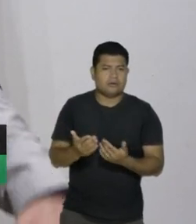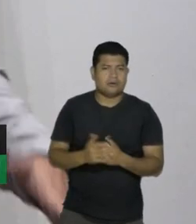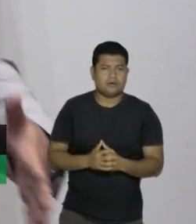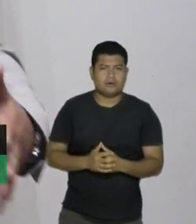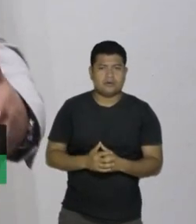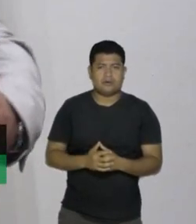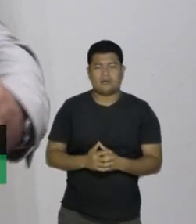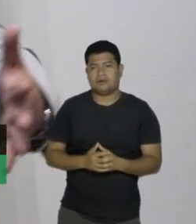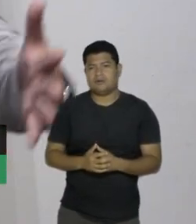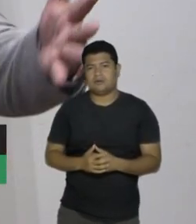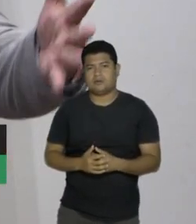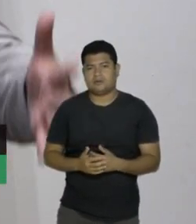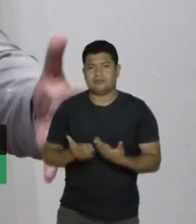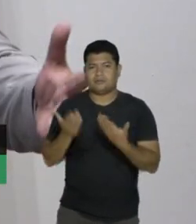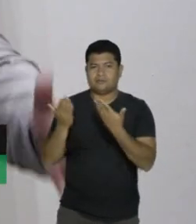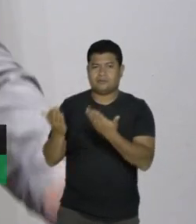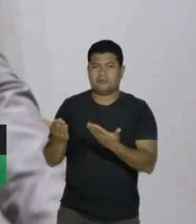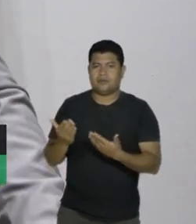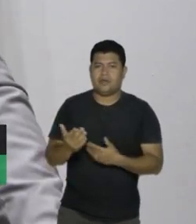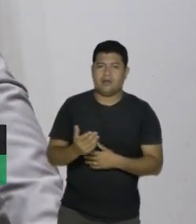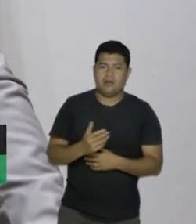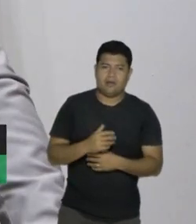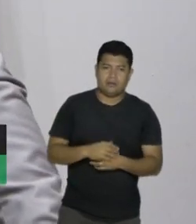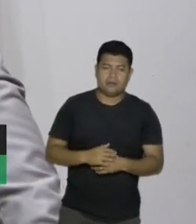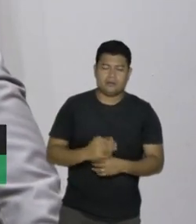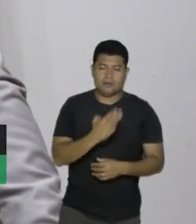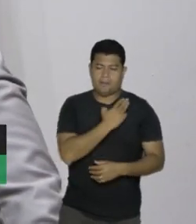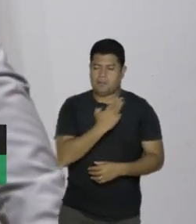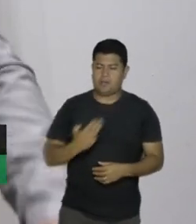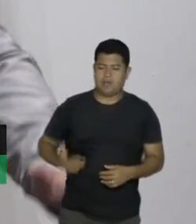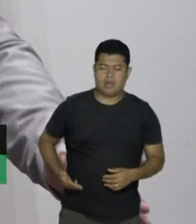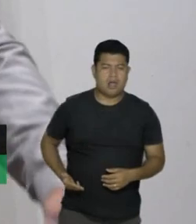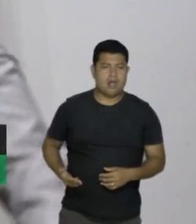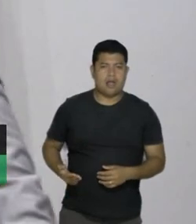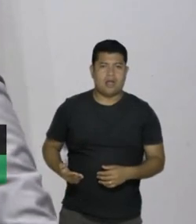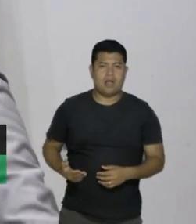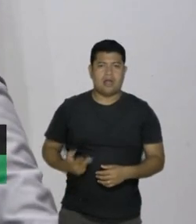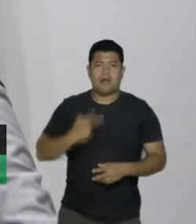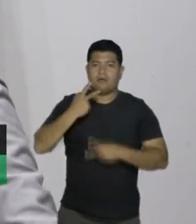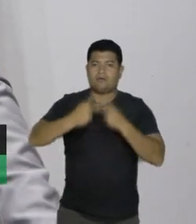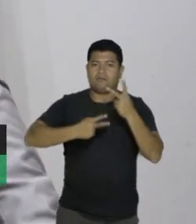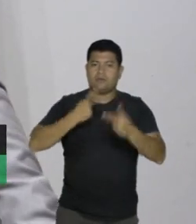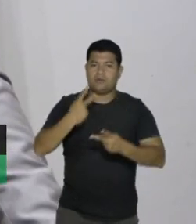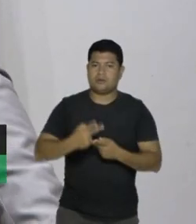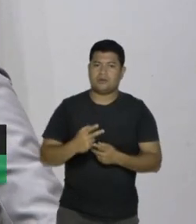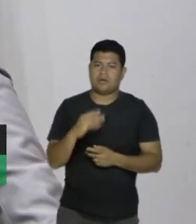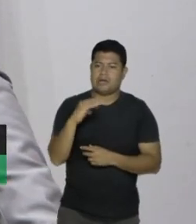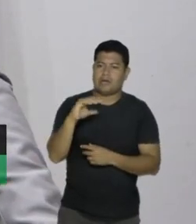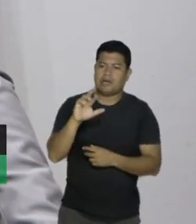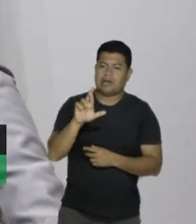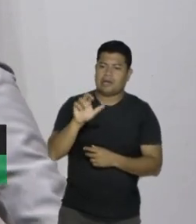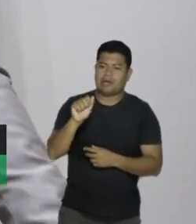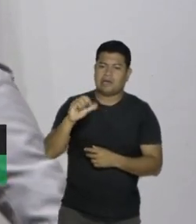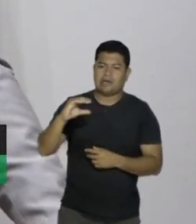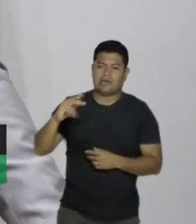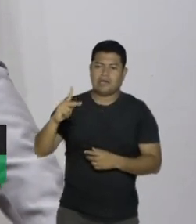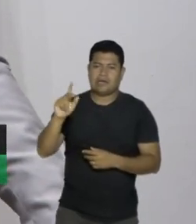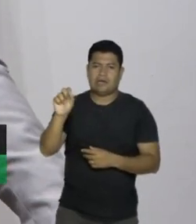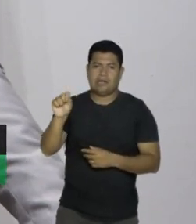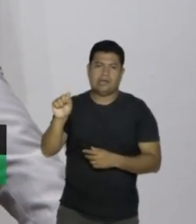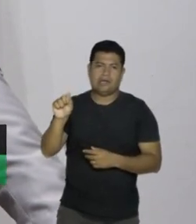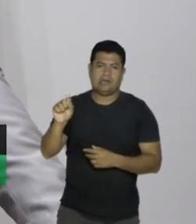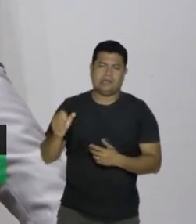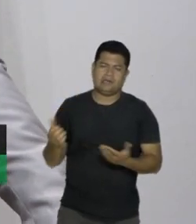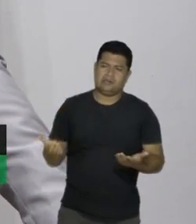e vim aquele esse dito pretenso Ministro falar dos craques ministros lave sua boca com sabão para falar de